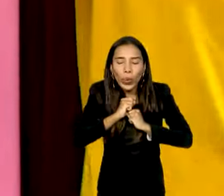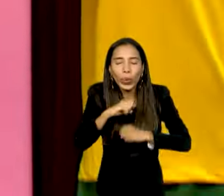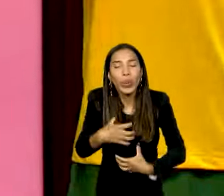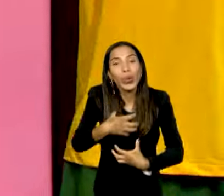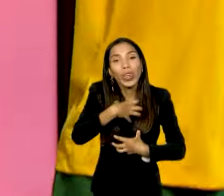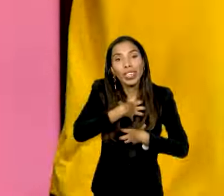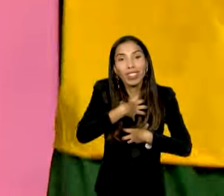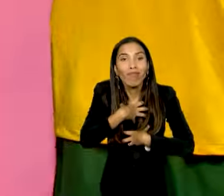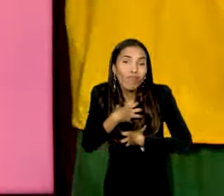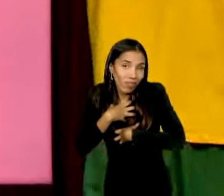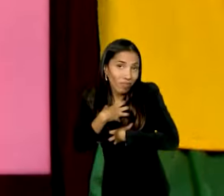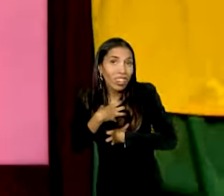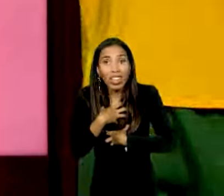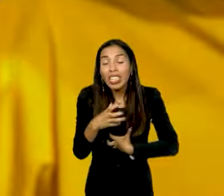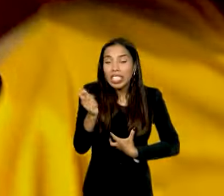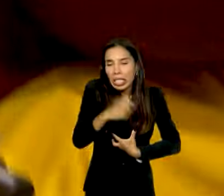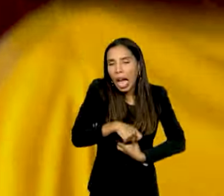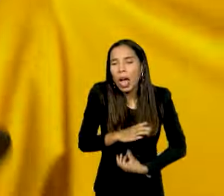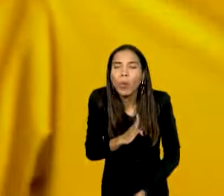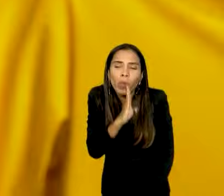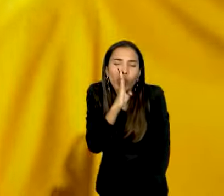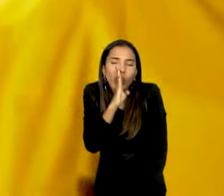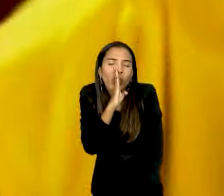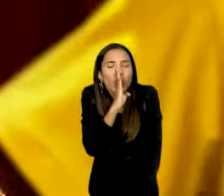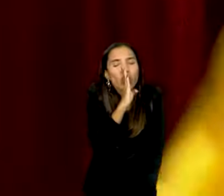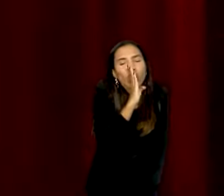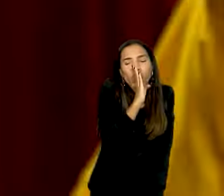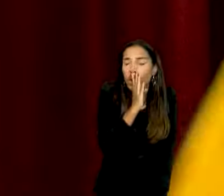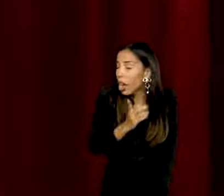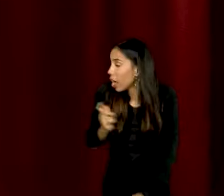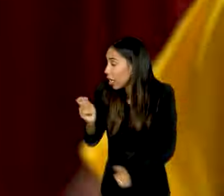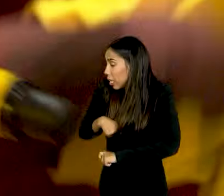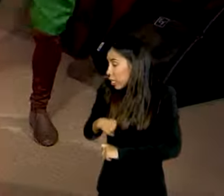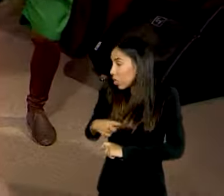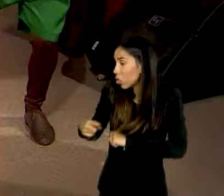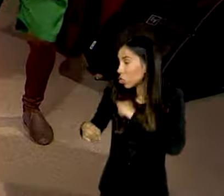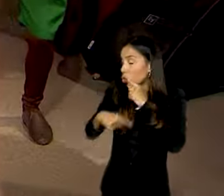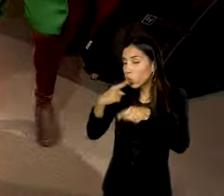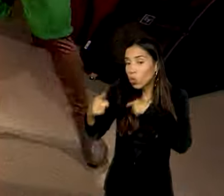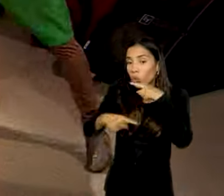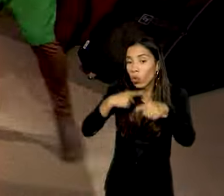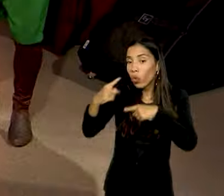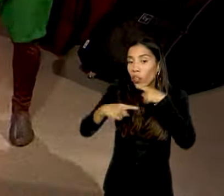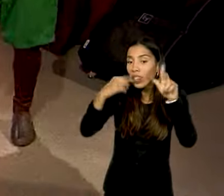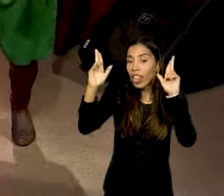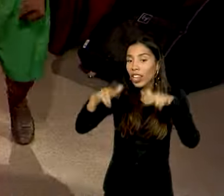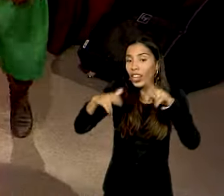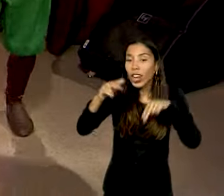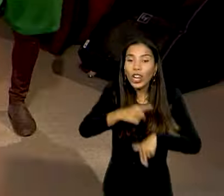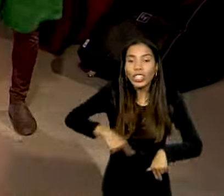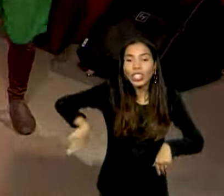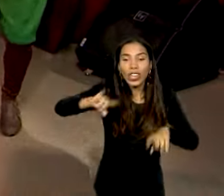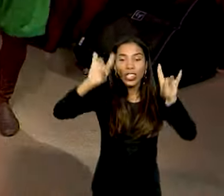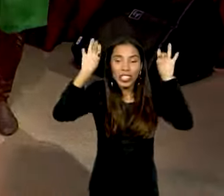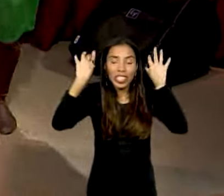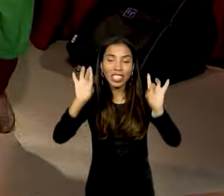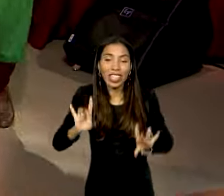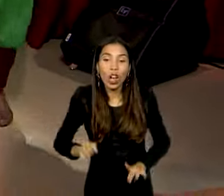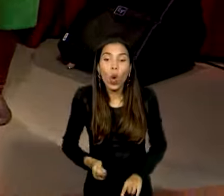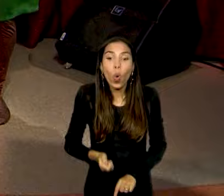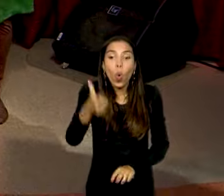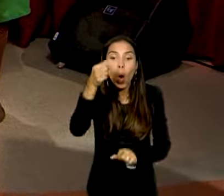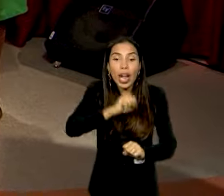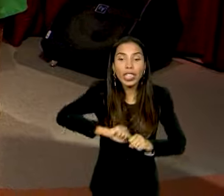que não podemos? Nunca duvide de nós. Somos especiais,